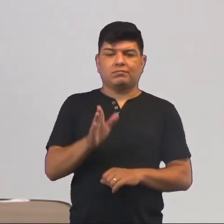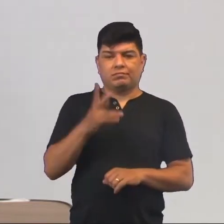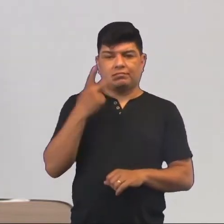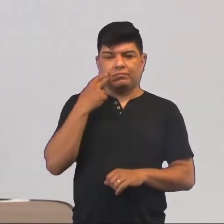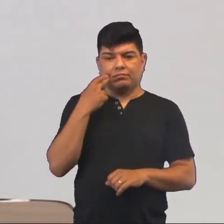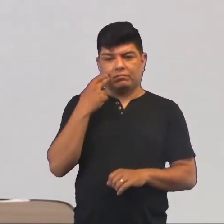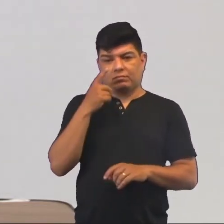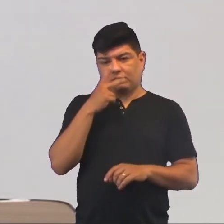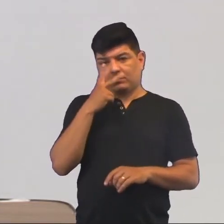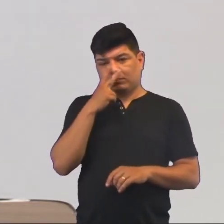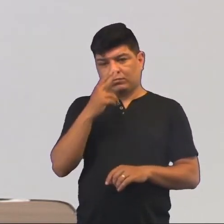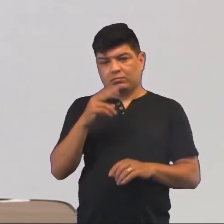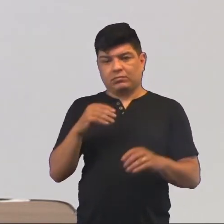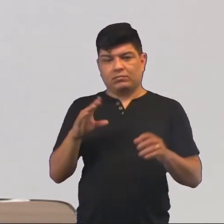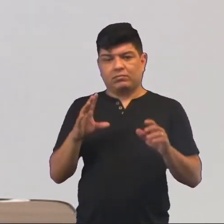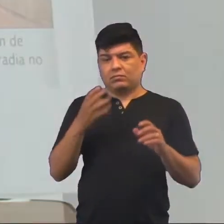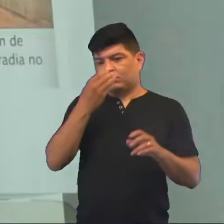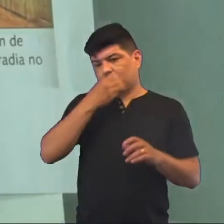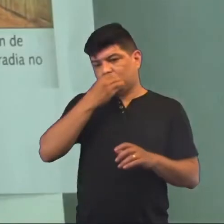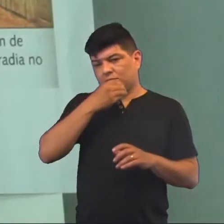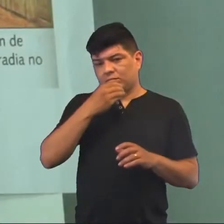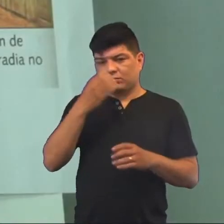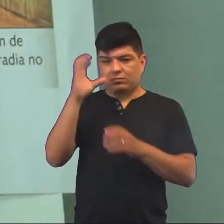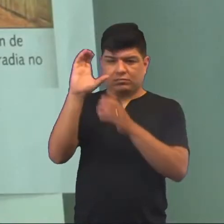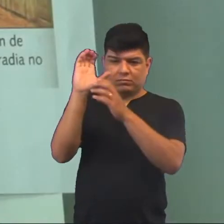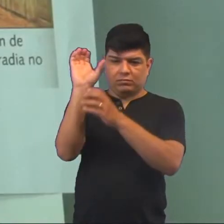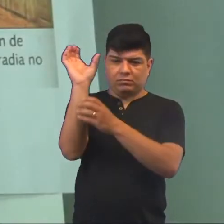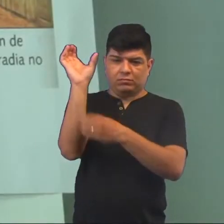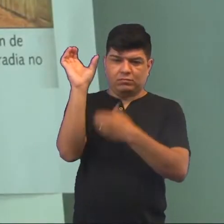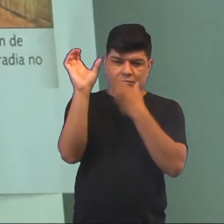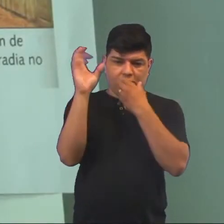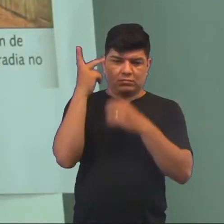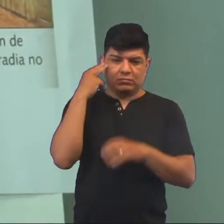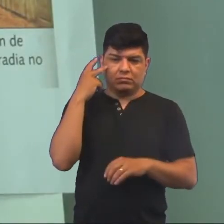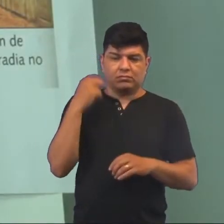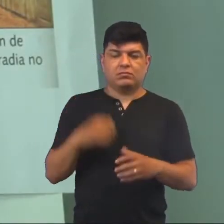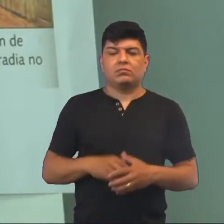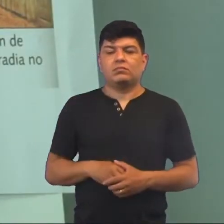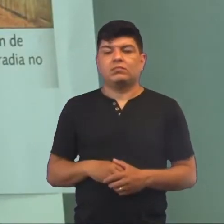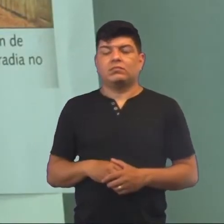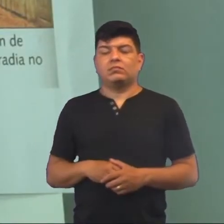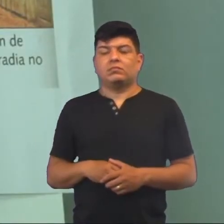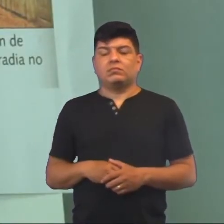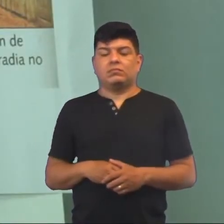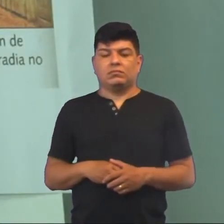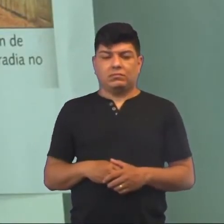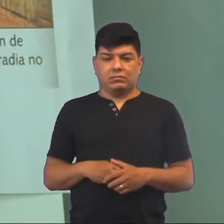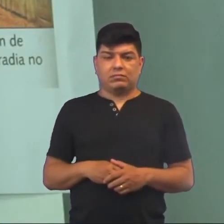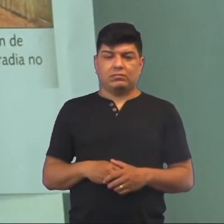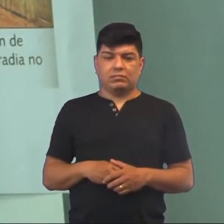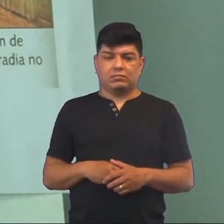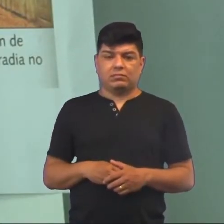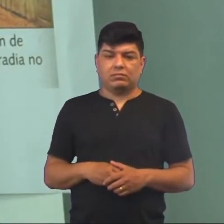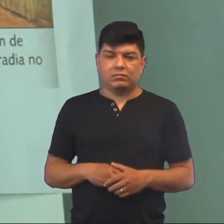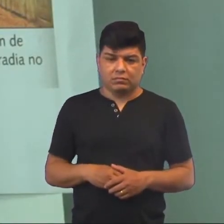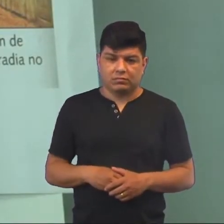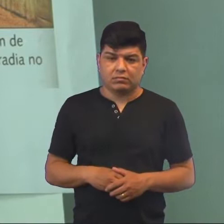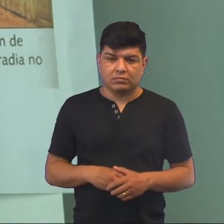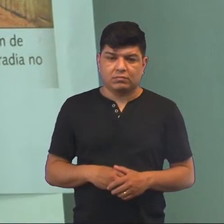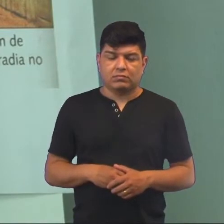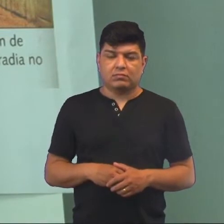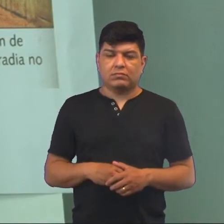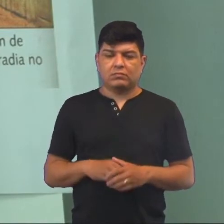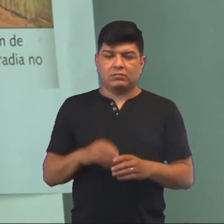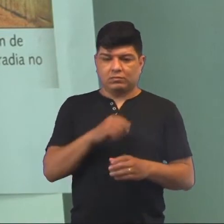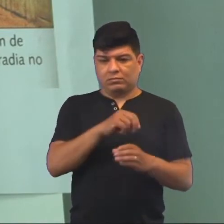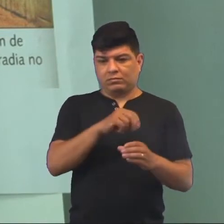já é natural, quando eu pego as frutas da forma que estão aqui, tá? Então tá, tem as frutas, tem os grãos, como eu